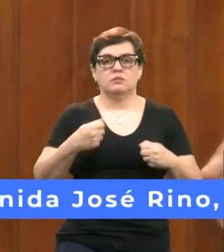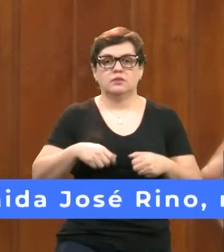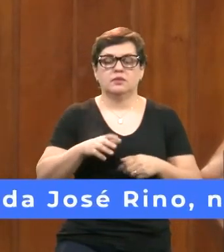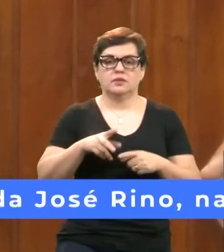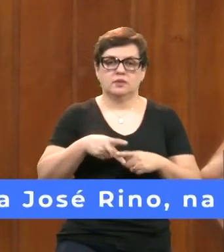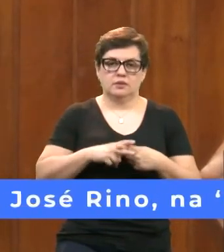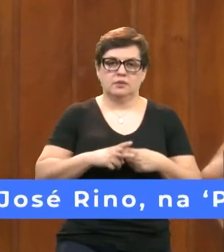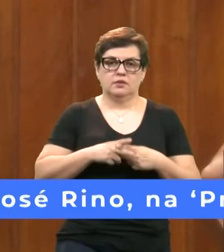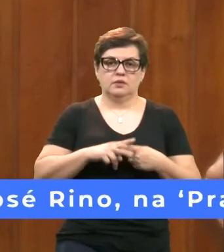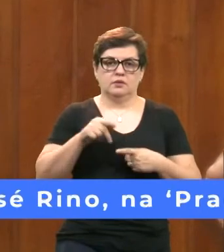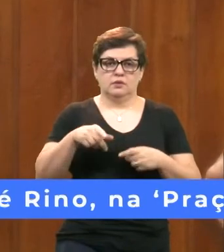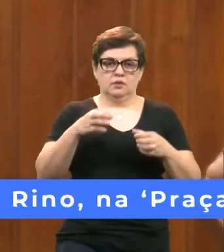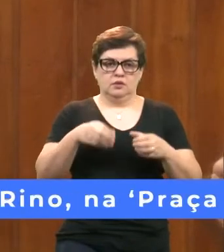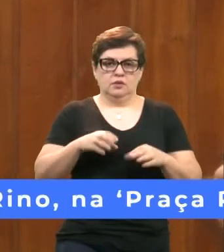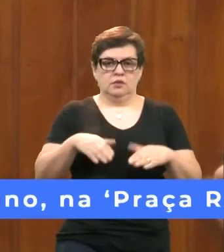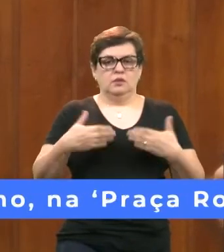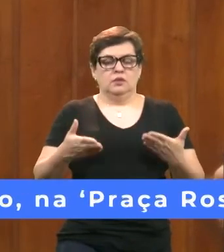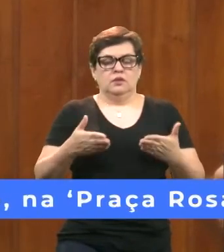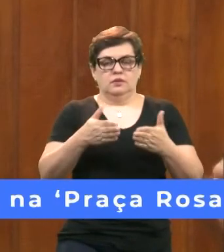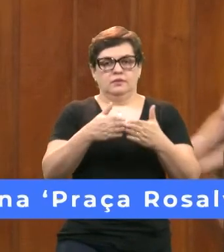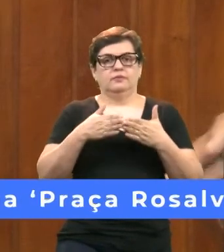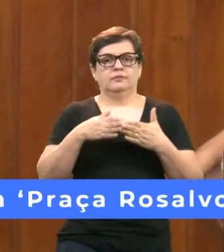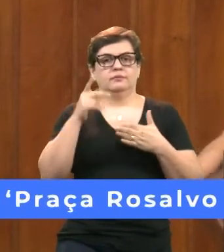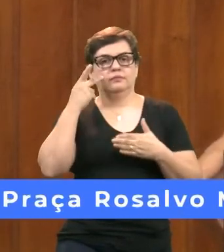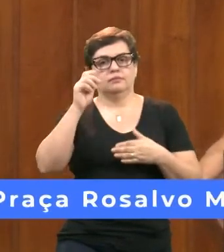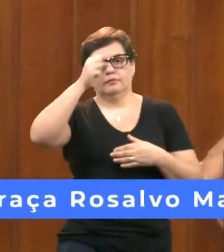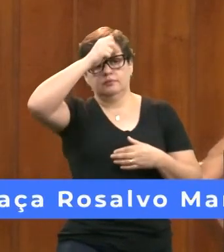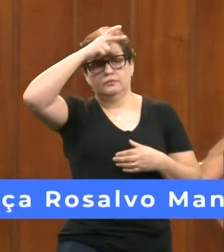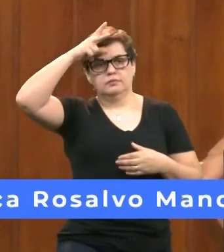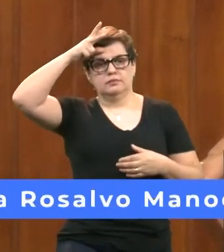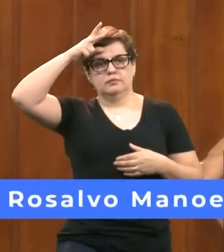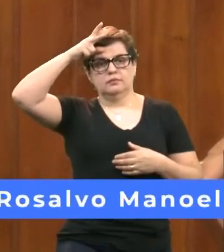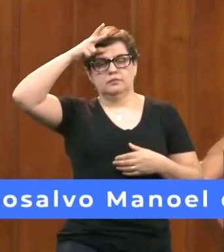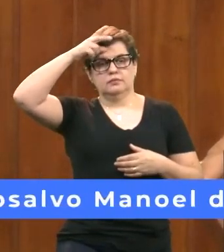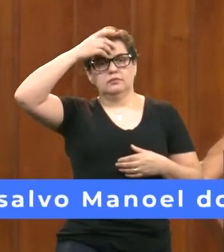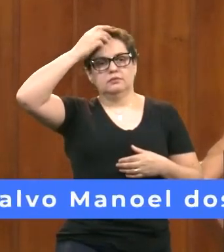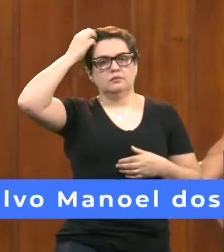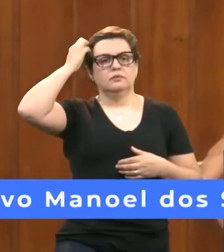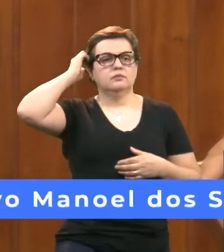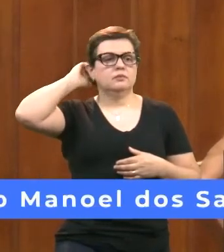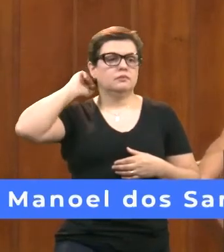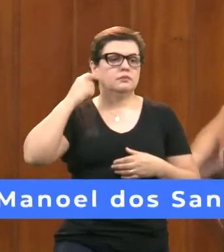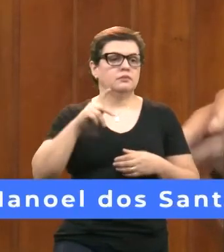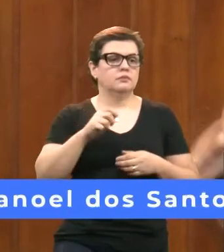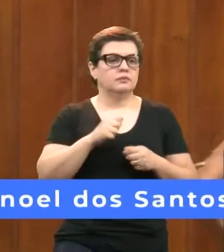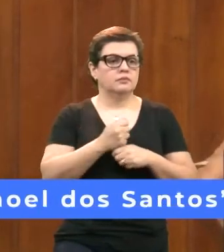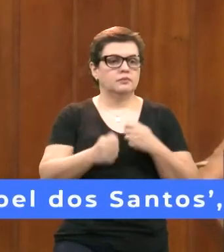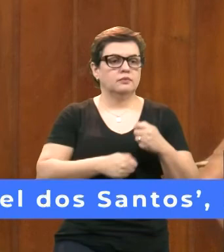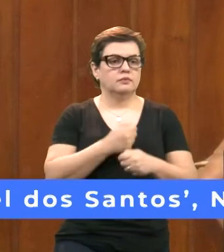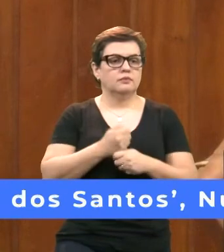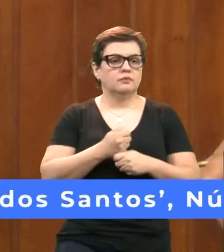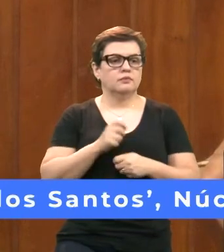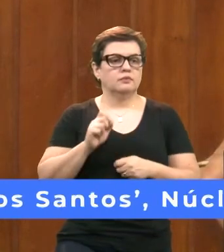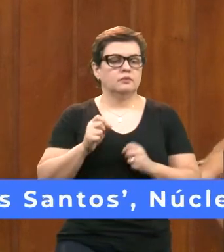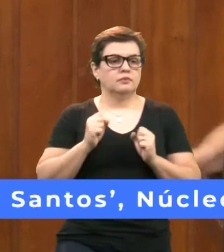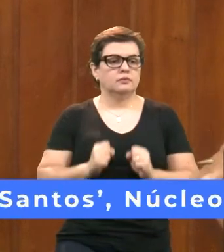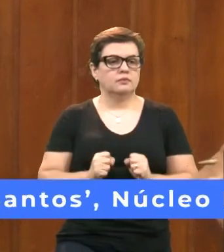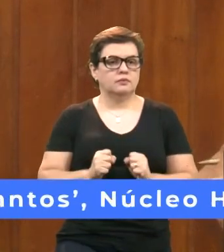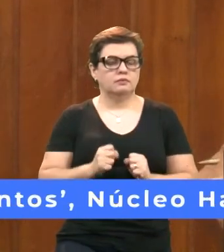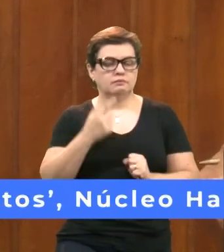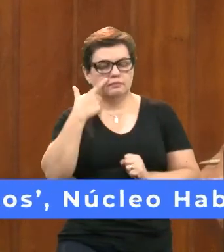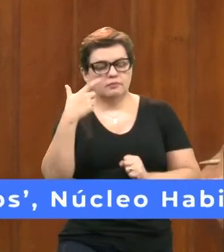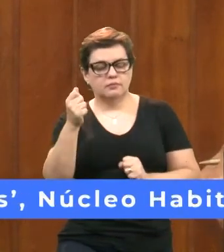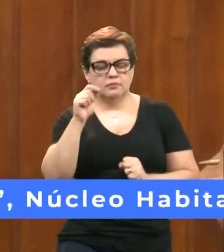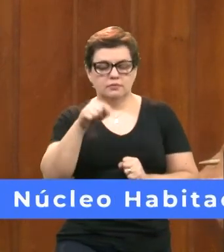reforma. Então, venho aqui pedir para o seu prefeito e a sua administração que possa dar uma atenção nessa